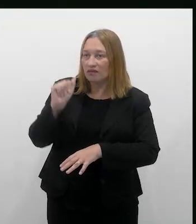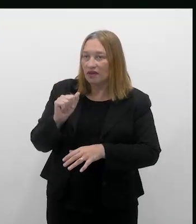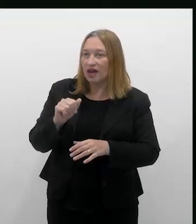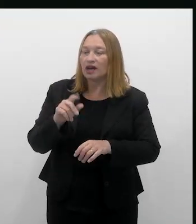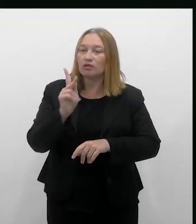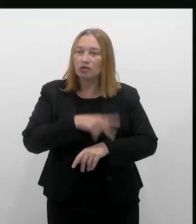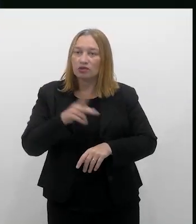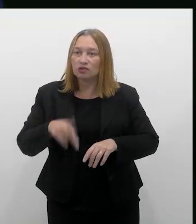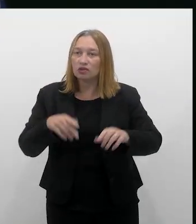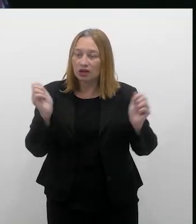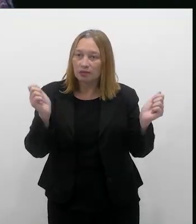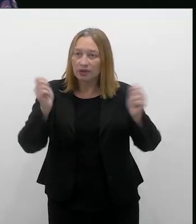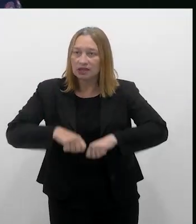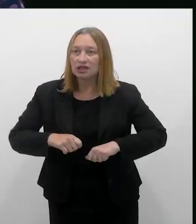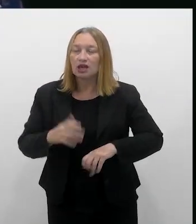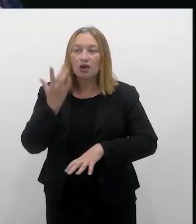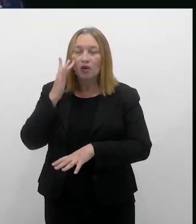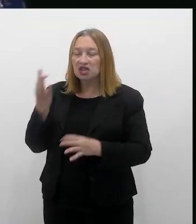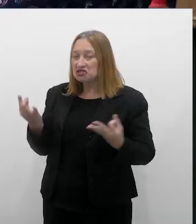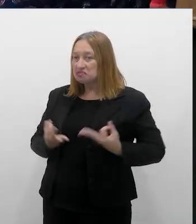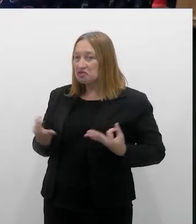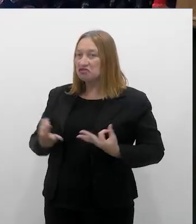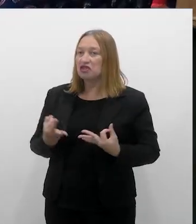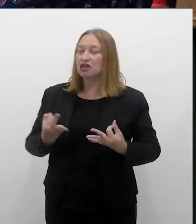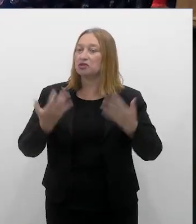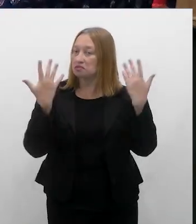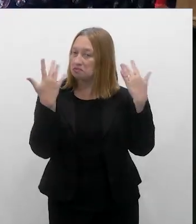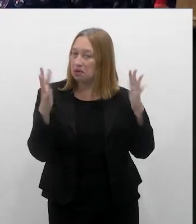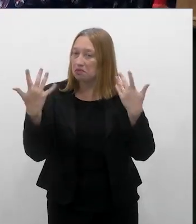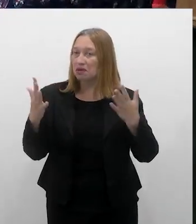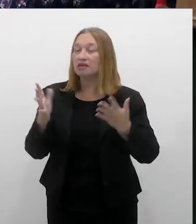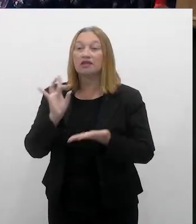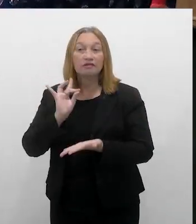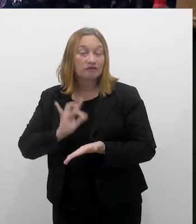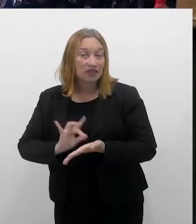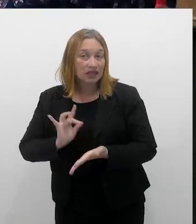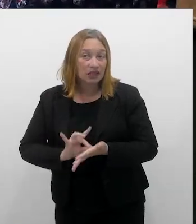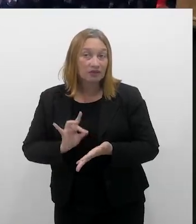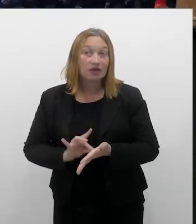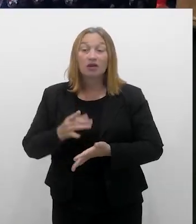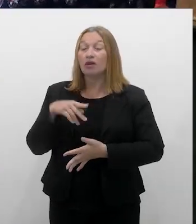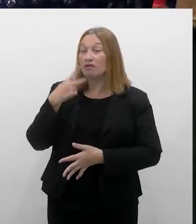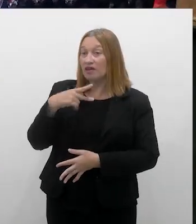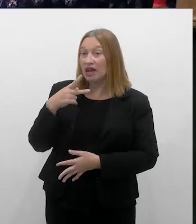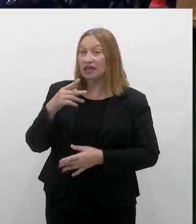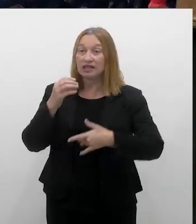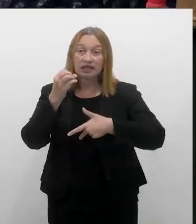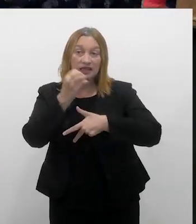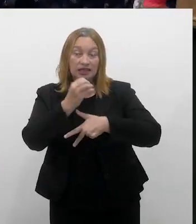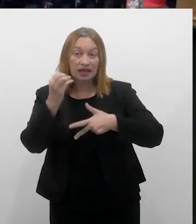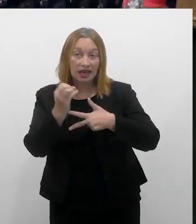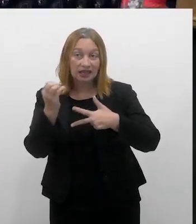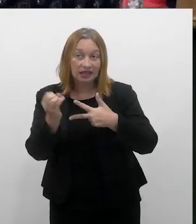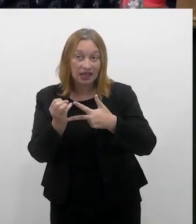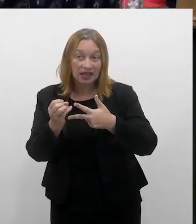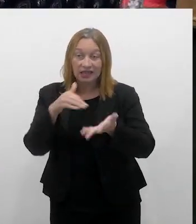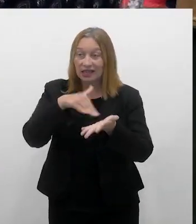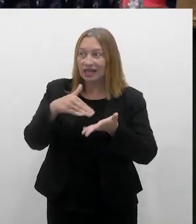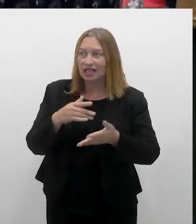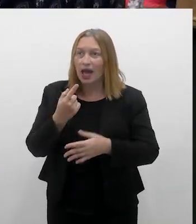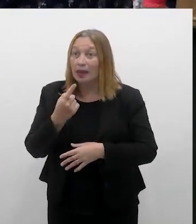ele vai ter um professor capacitado para isso. E eu acho isso digno de muitos aplausos, realmente. Vamos falar de